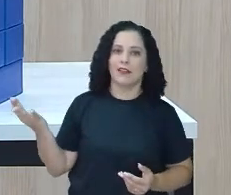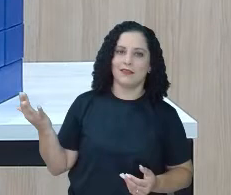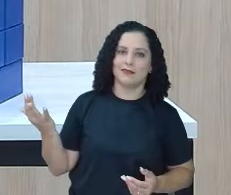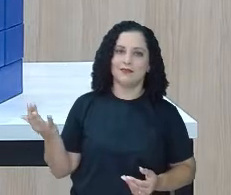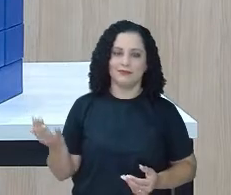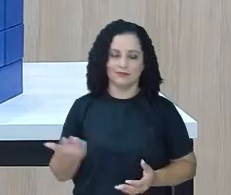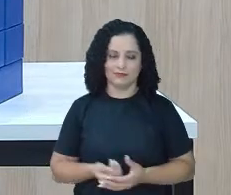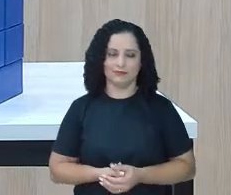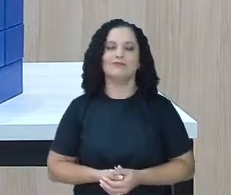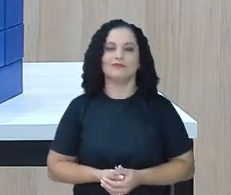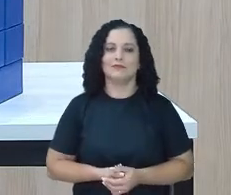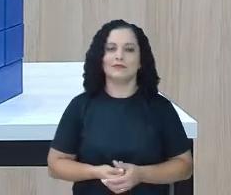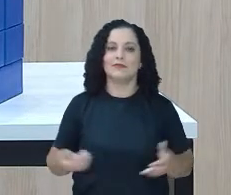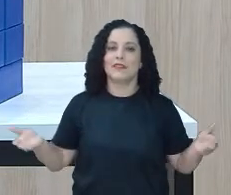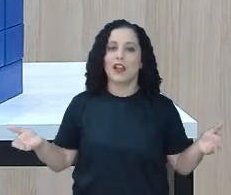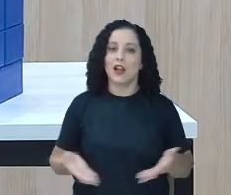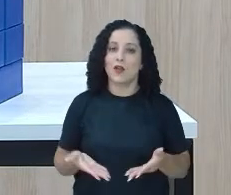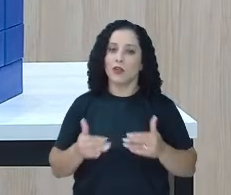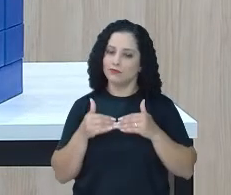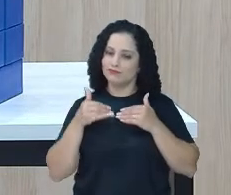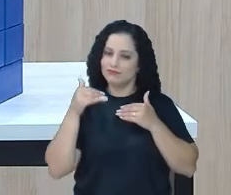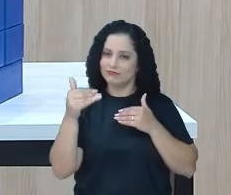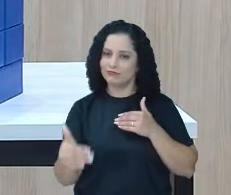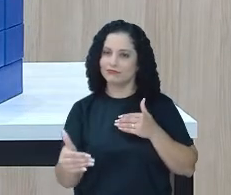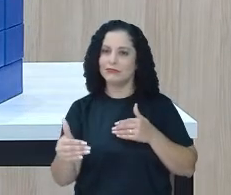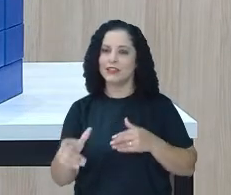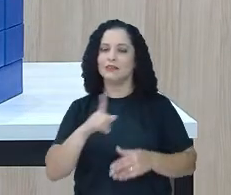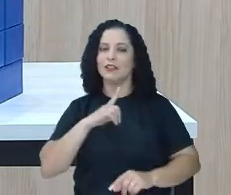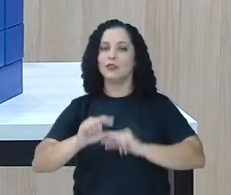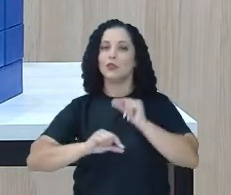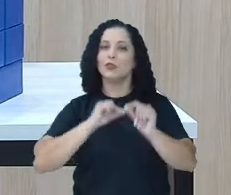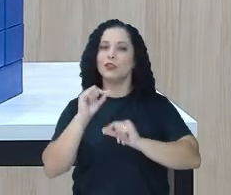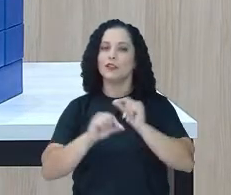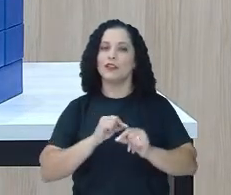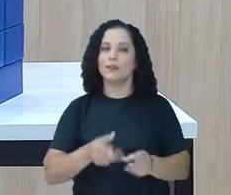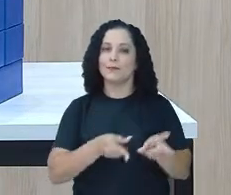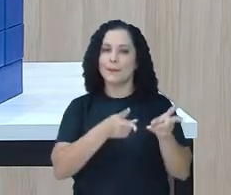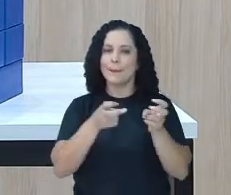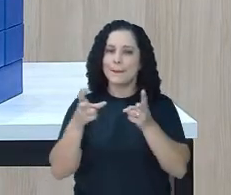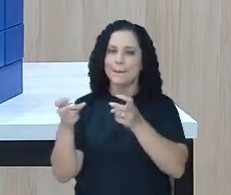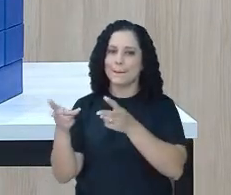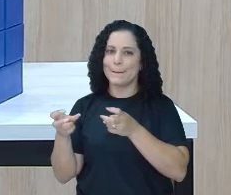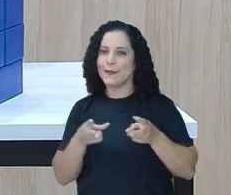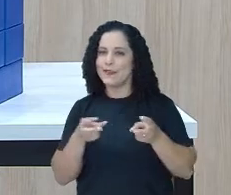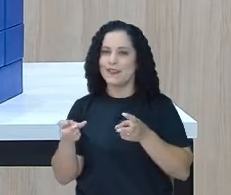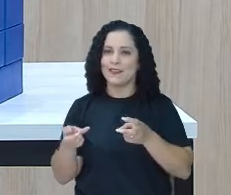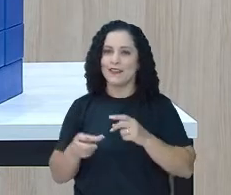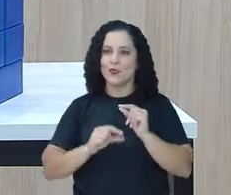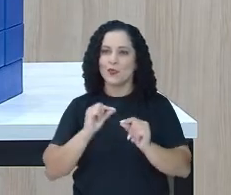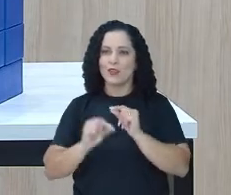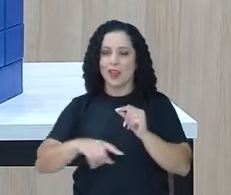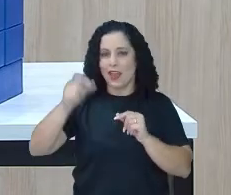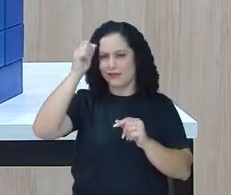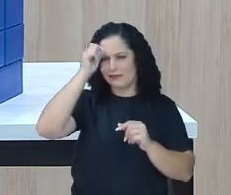volume desse bloco, certo? Agora a gente vai avançar um pouquinho e vai começar a verificar no próximo a